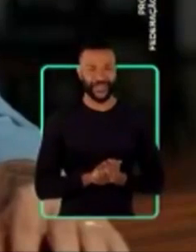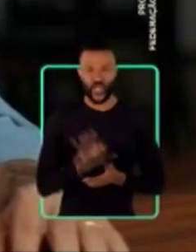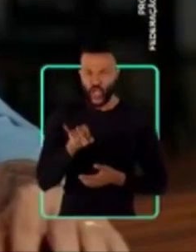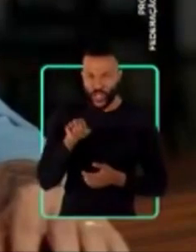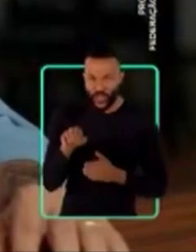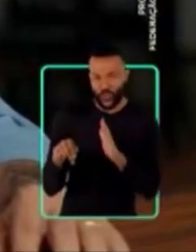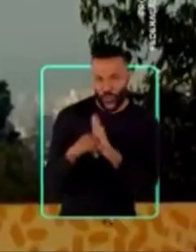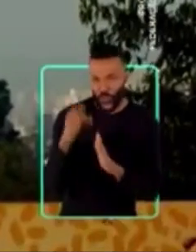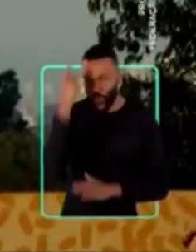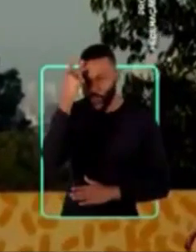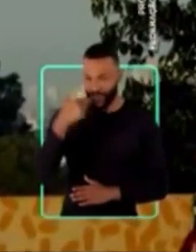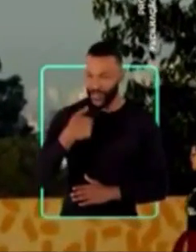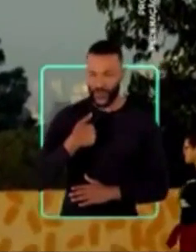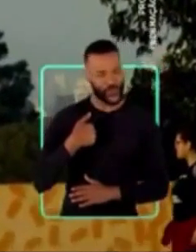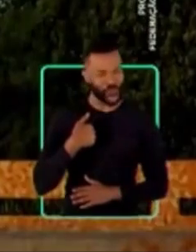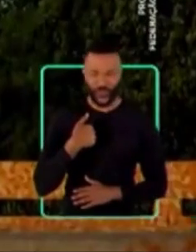é só isso que me faz paulista.